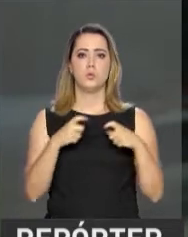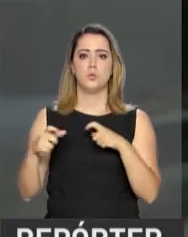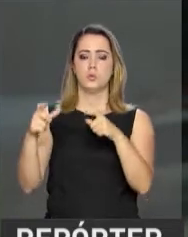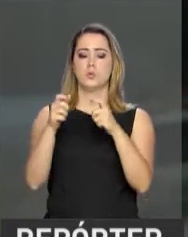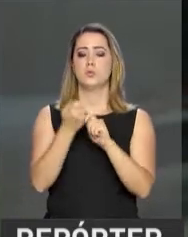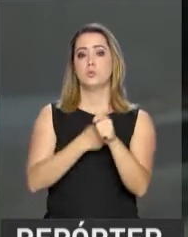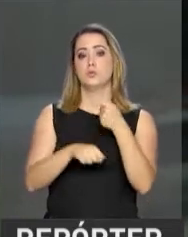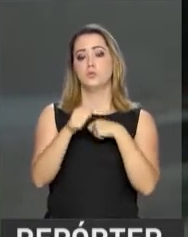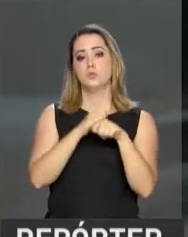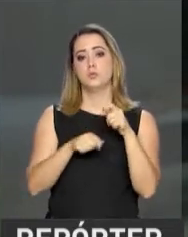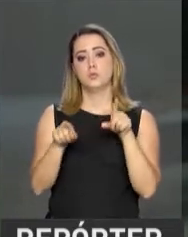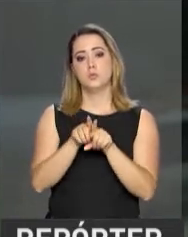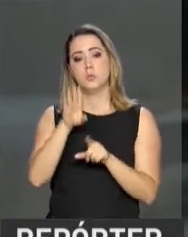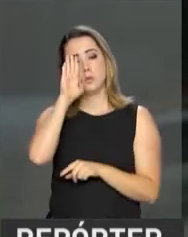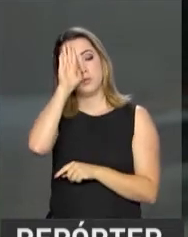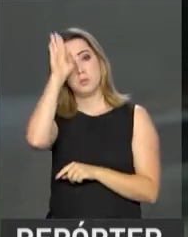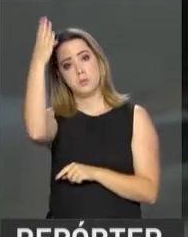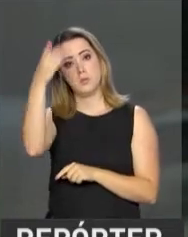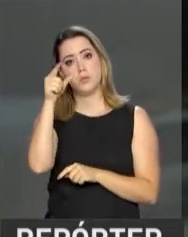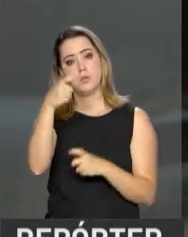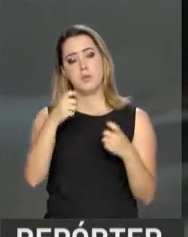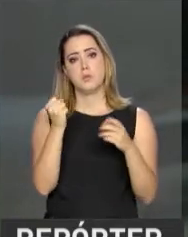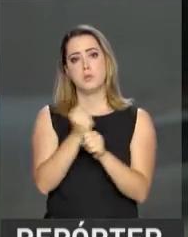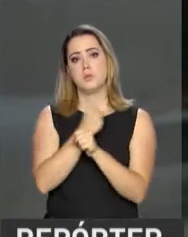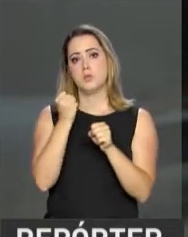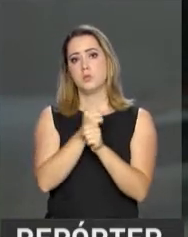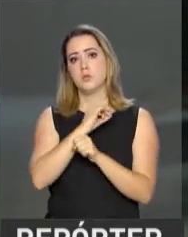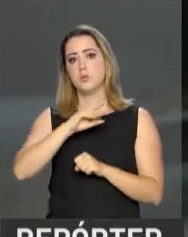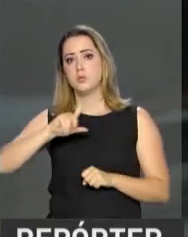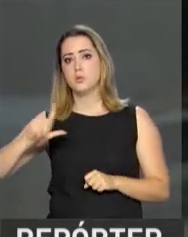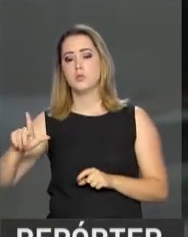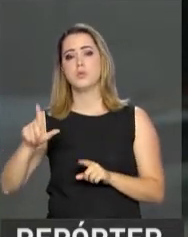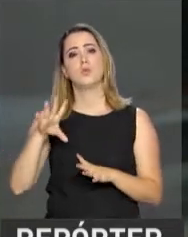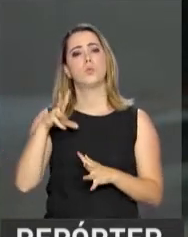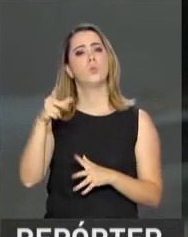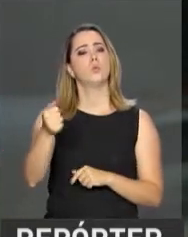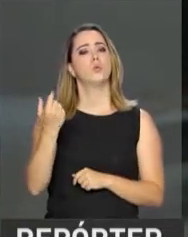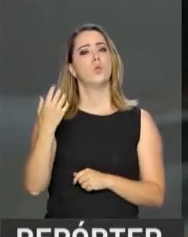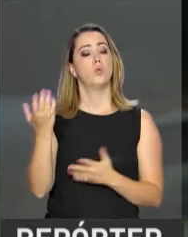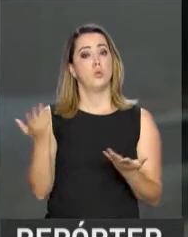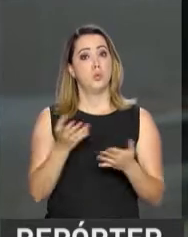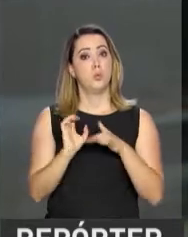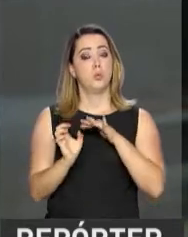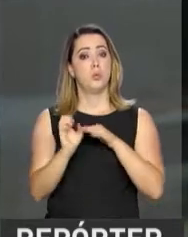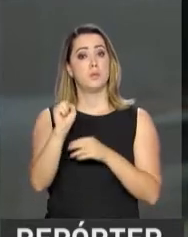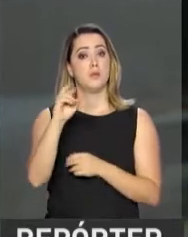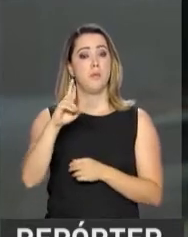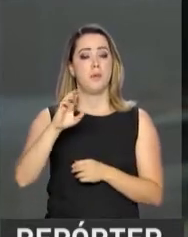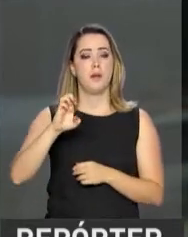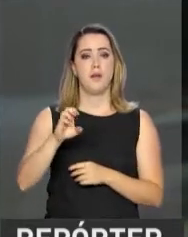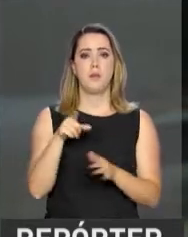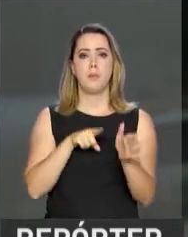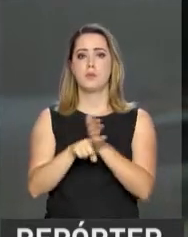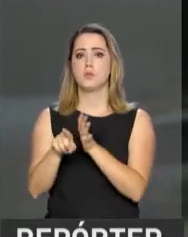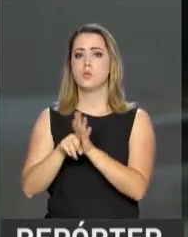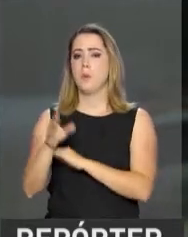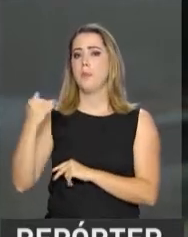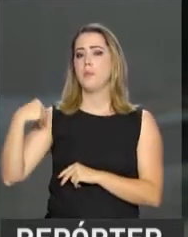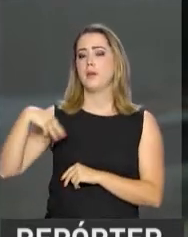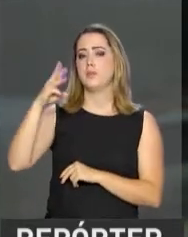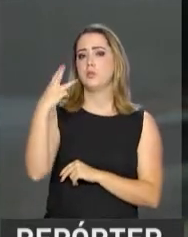da economia principalmente à construção civil ao todo o sebrae ouviu mais de três mil microempreendedores